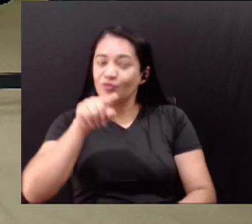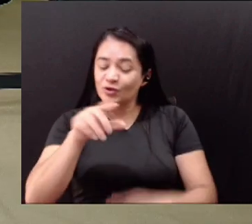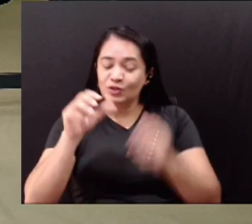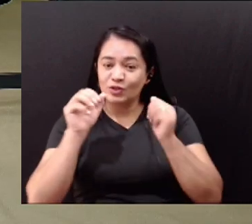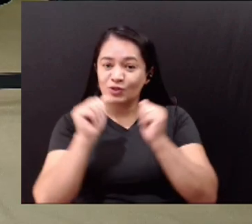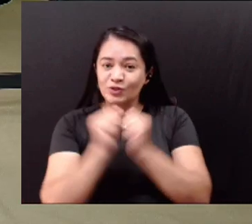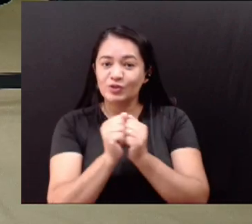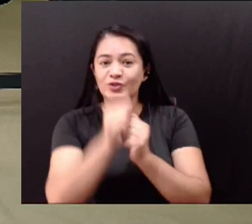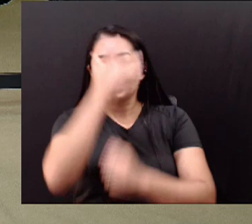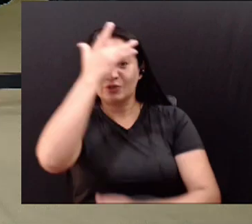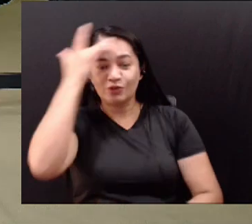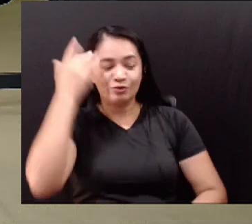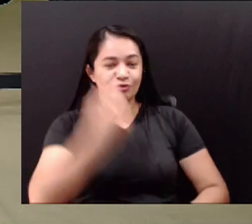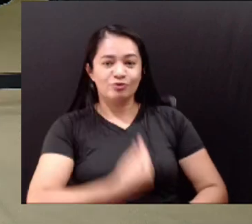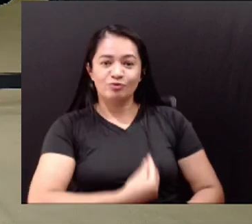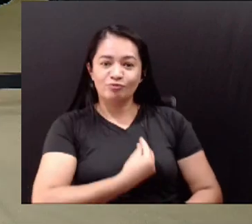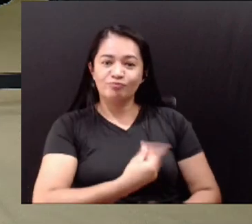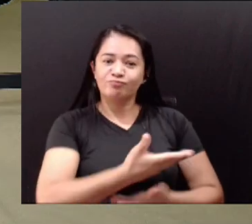pessoas, falando aí,